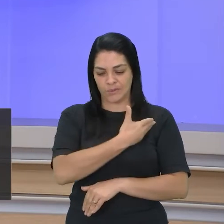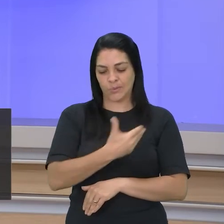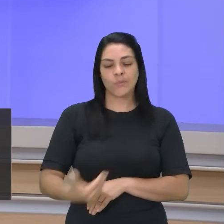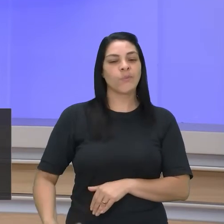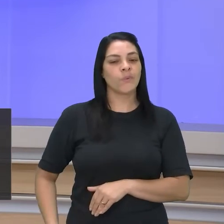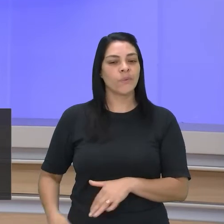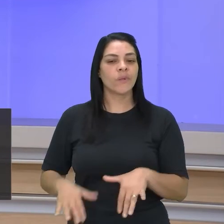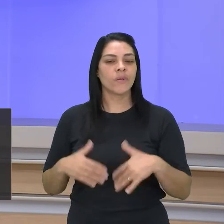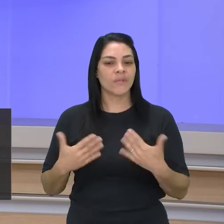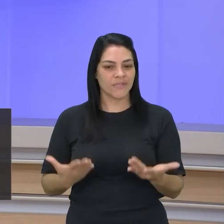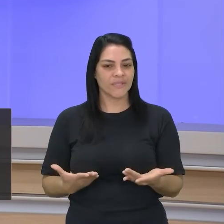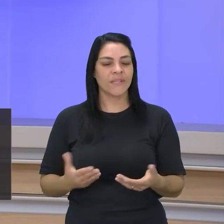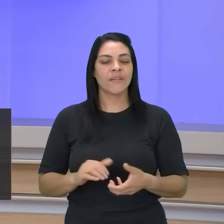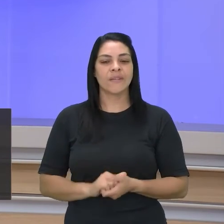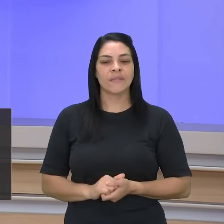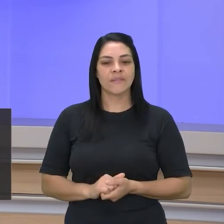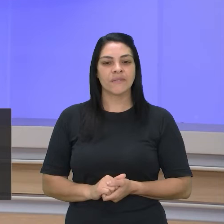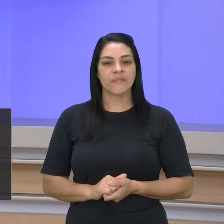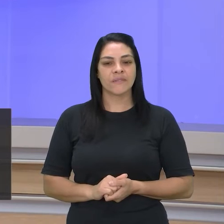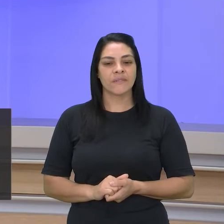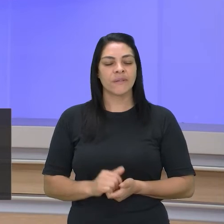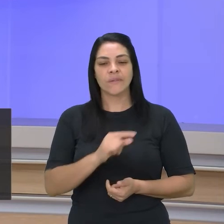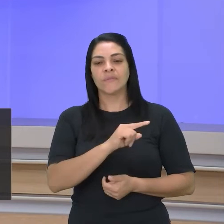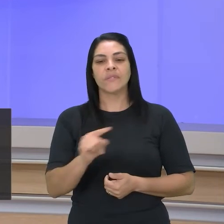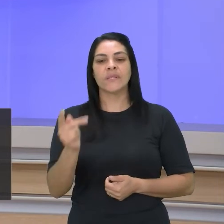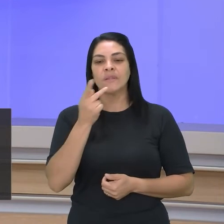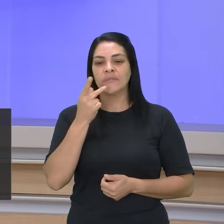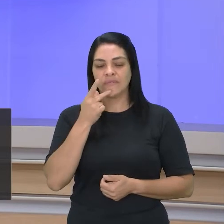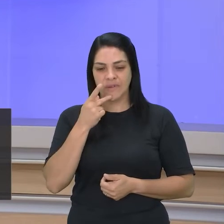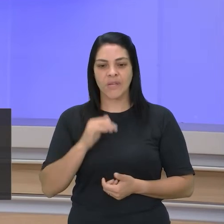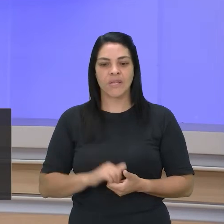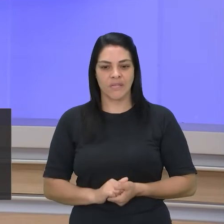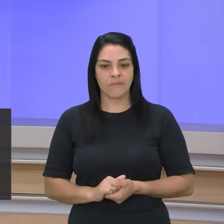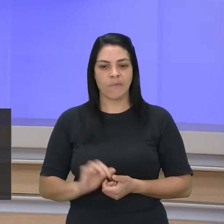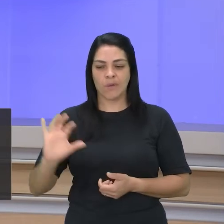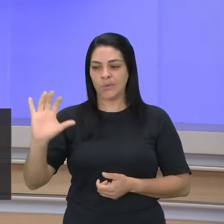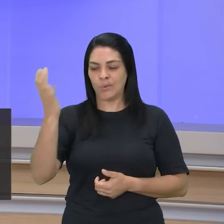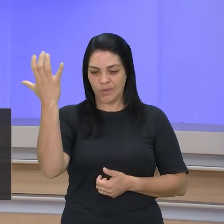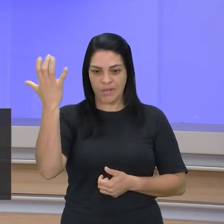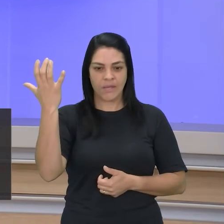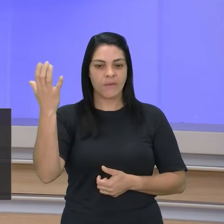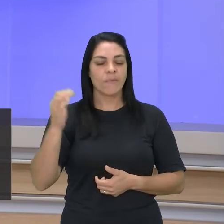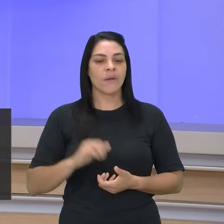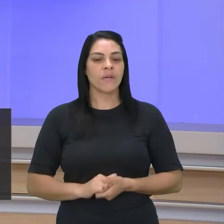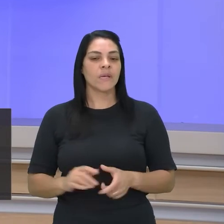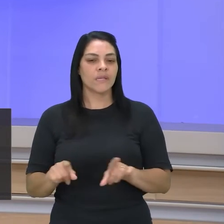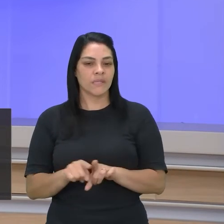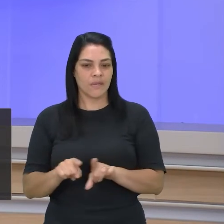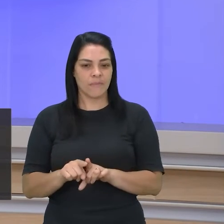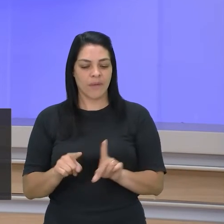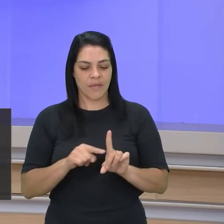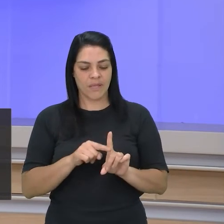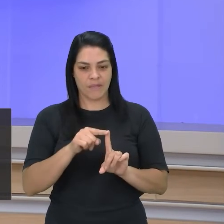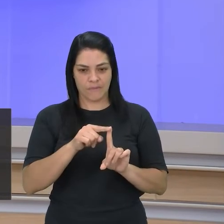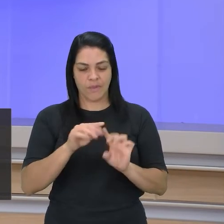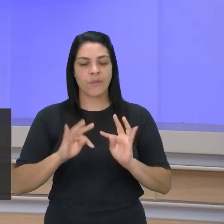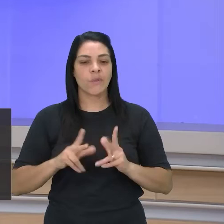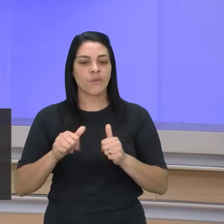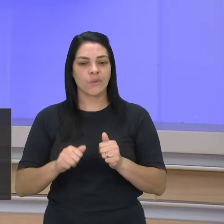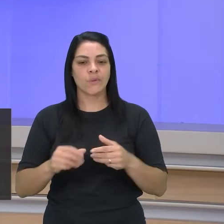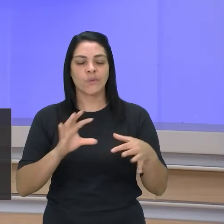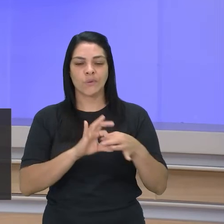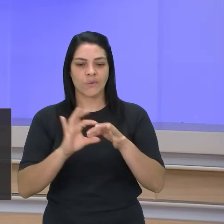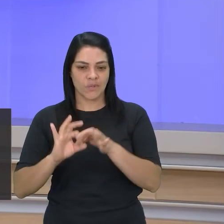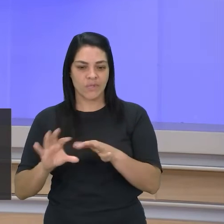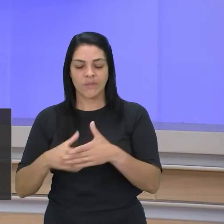né, de passagem. Você trouxe a questão da regulação do clima, né, a questão da temperatura e todo esse contexto que